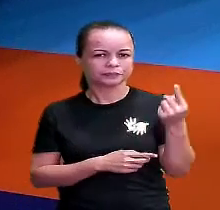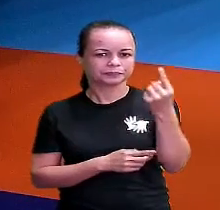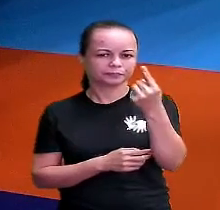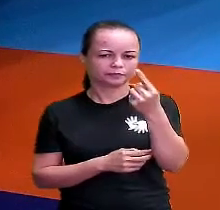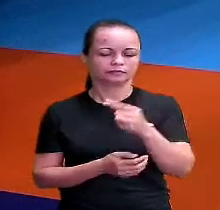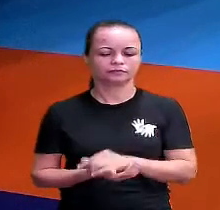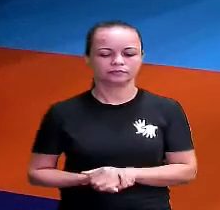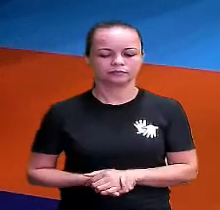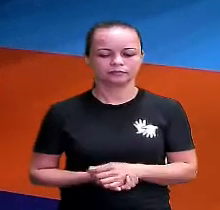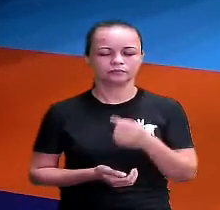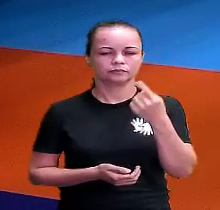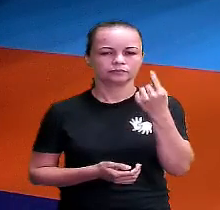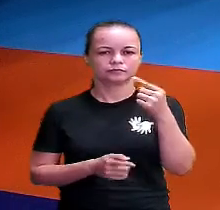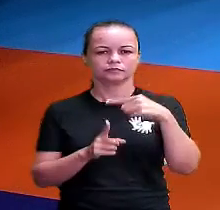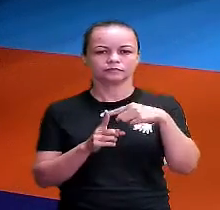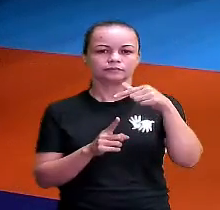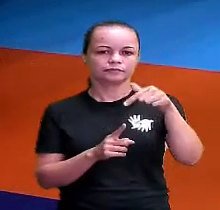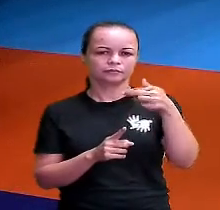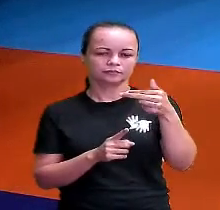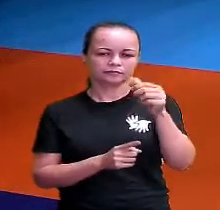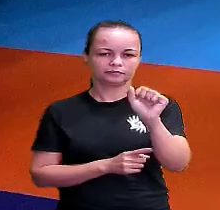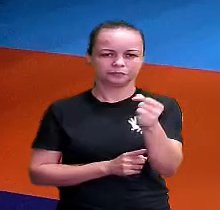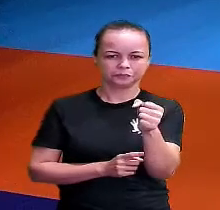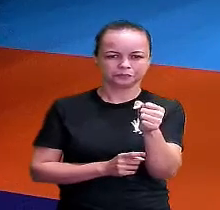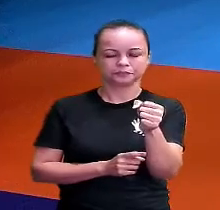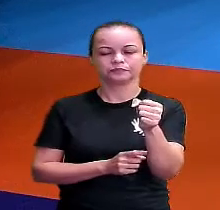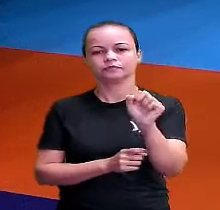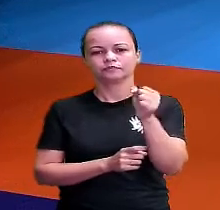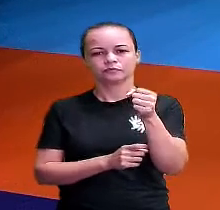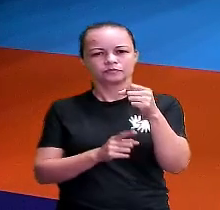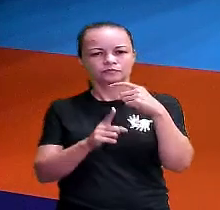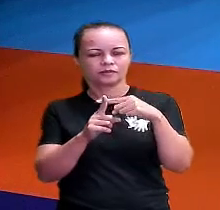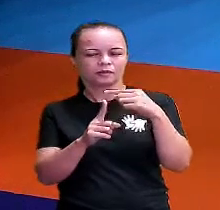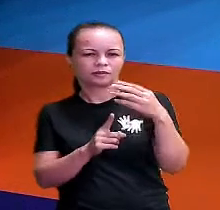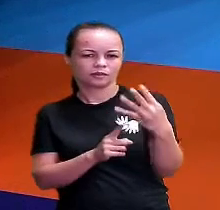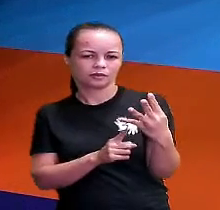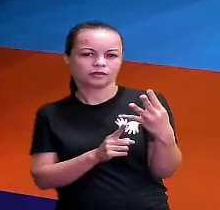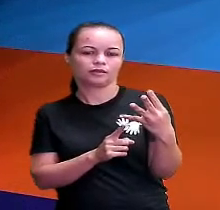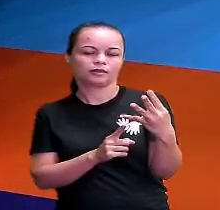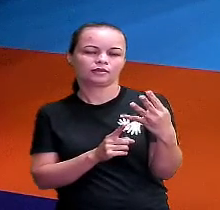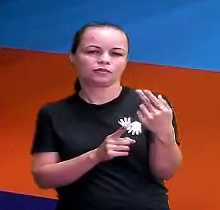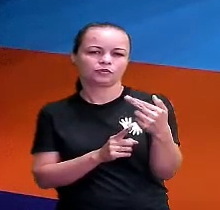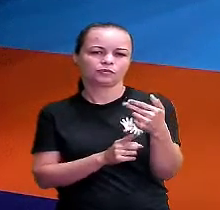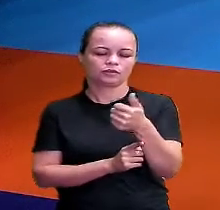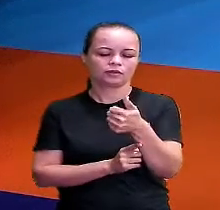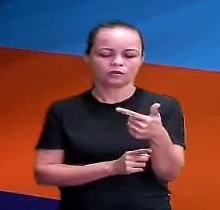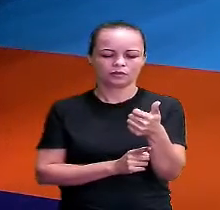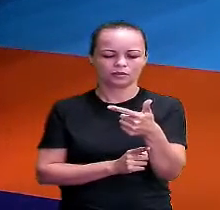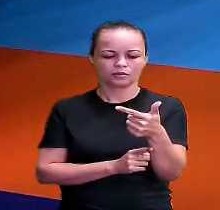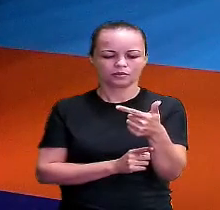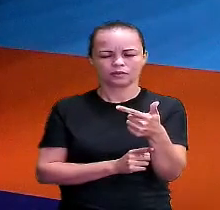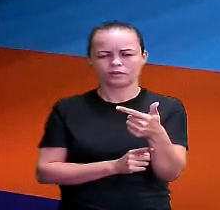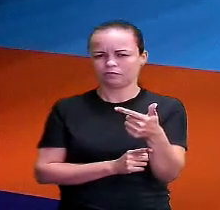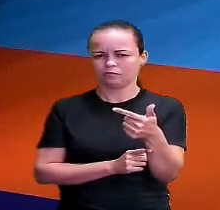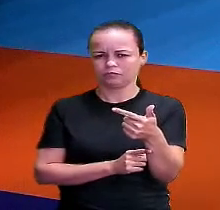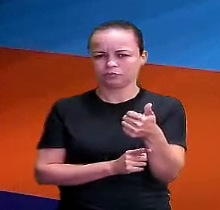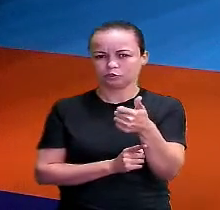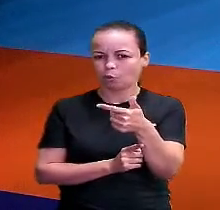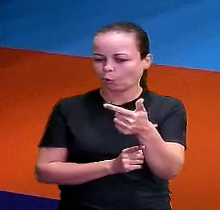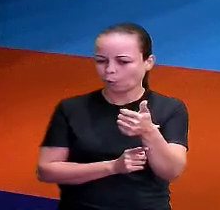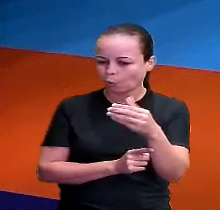Então, 1 mais 7, 8. 8 mais 4, 12. E não vou botar